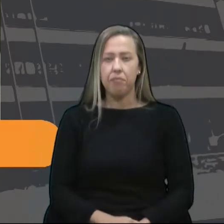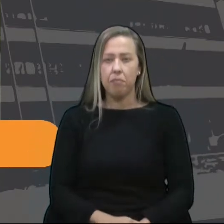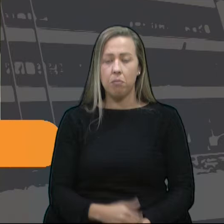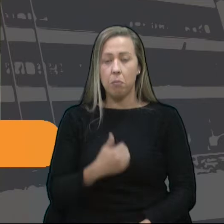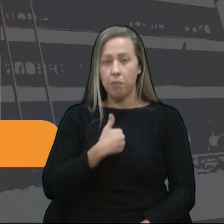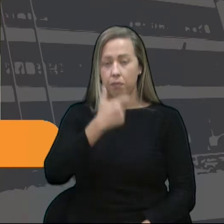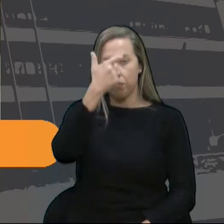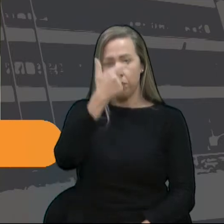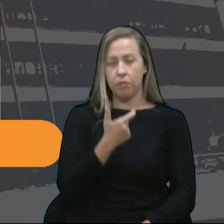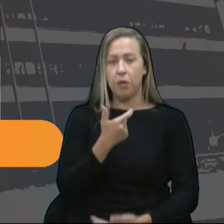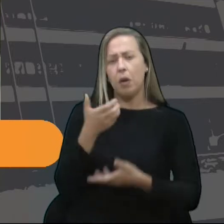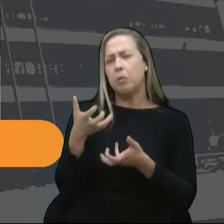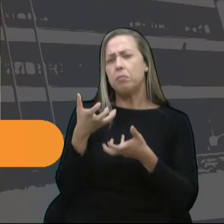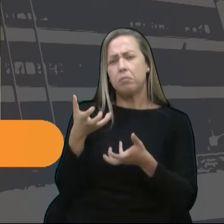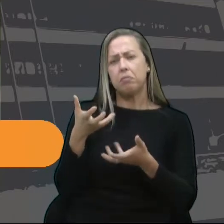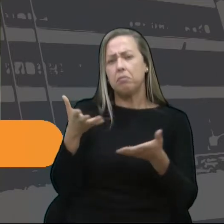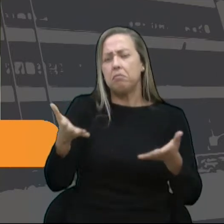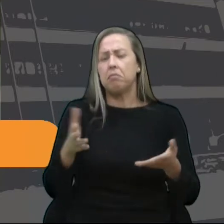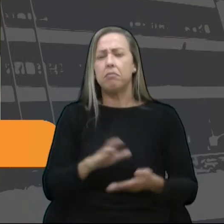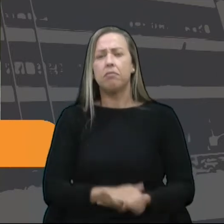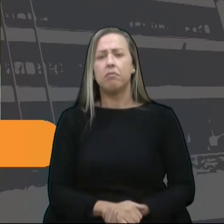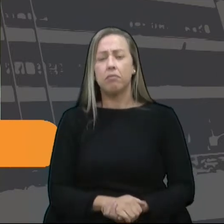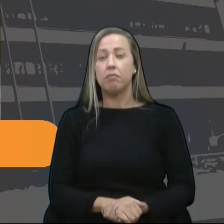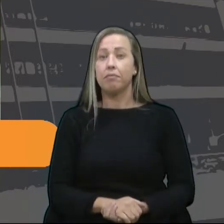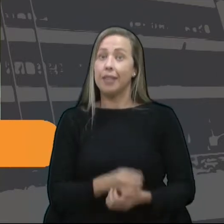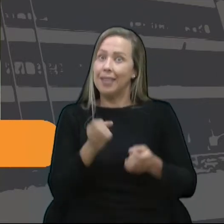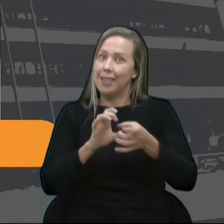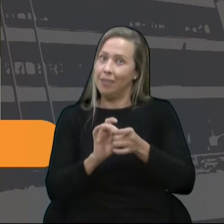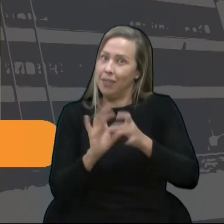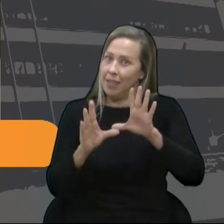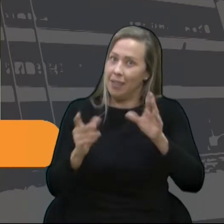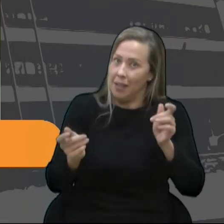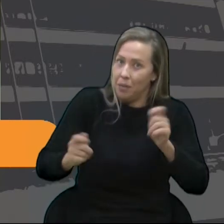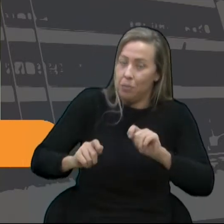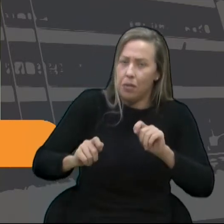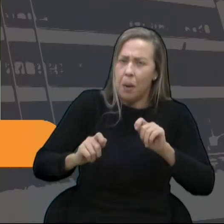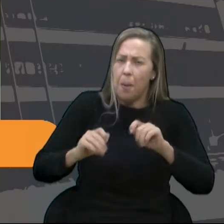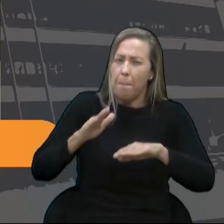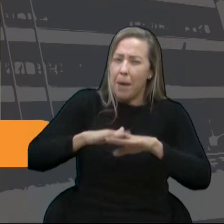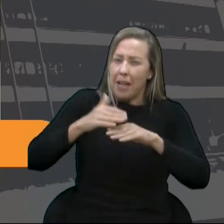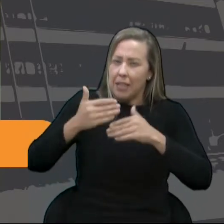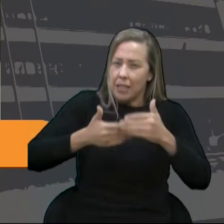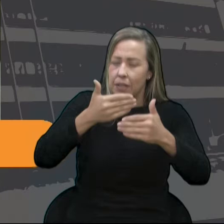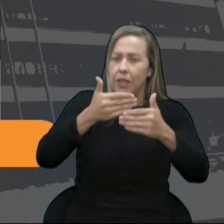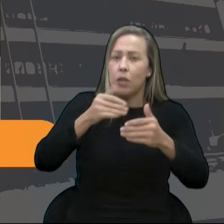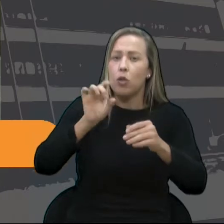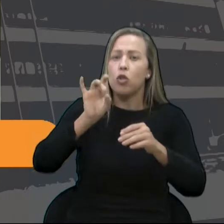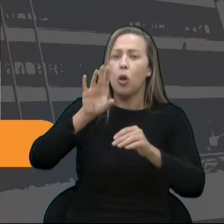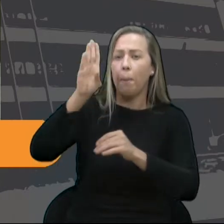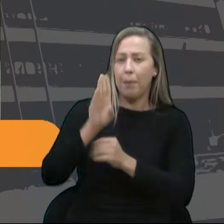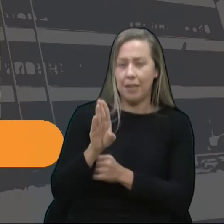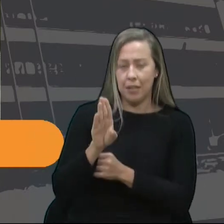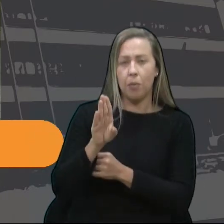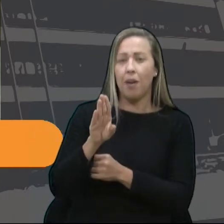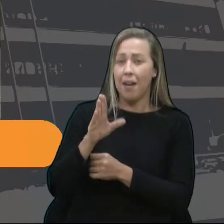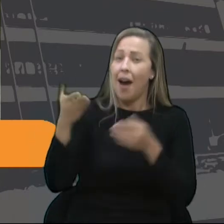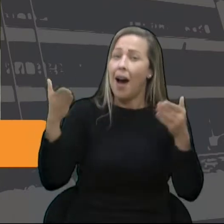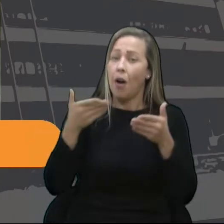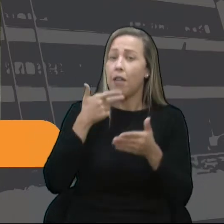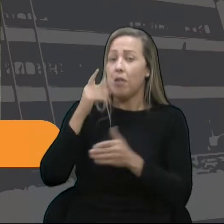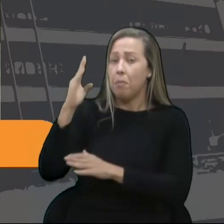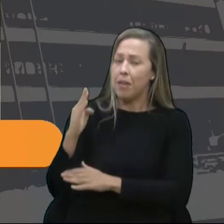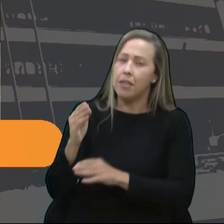Eu iria até, se me permitem, até um pouco além do cenário nacional, embora eu esteja falando aqui de